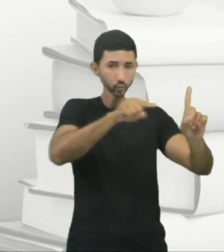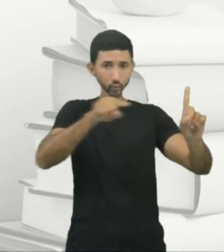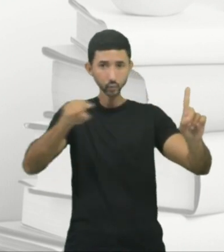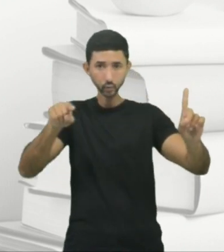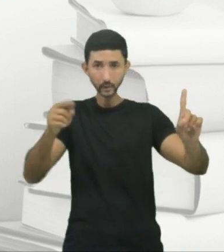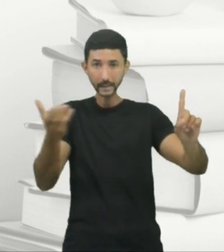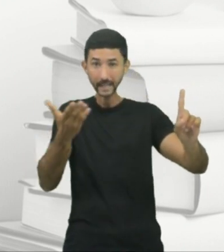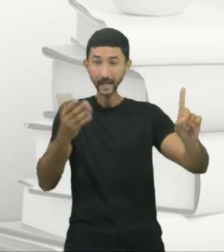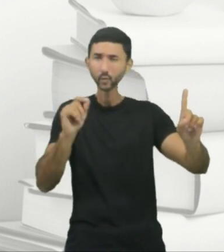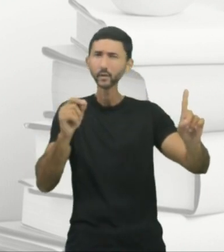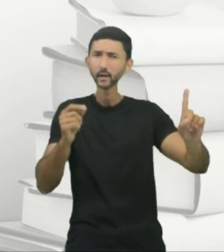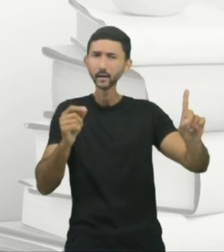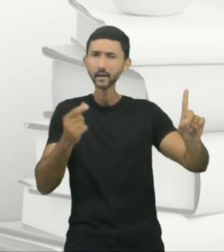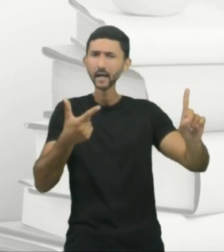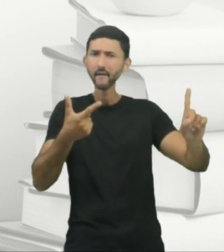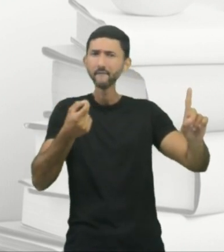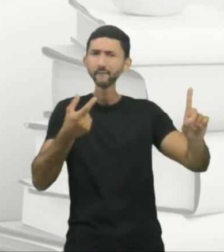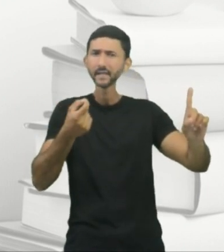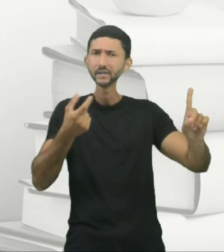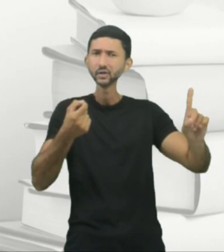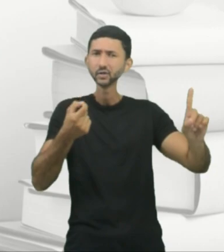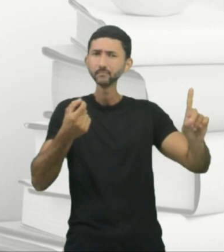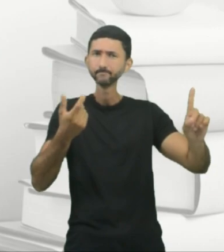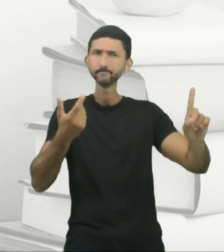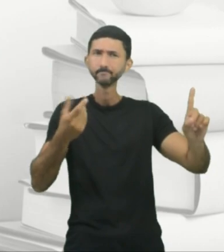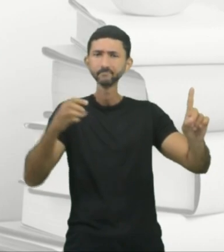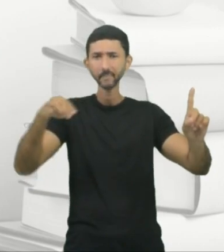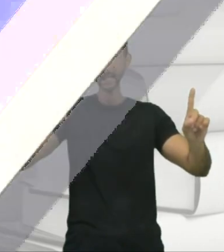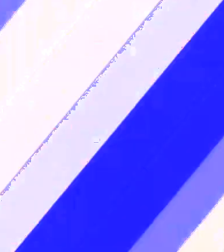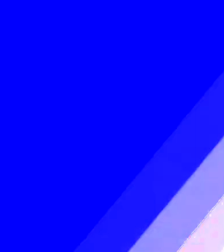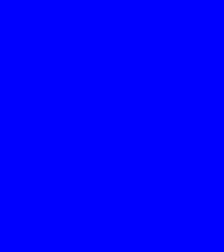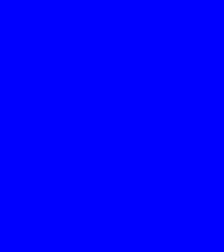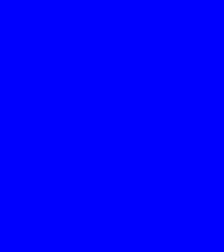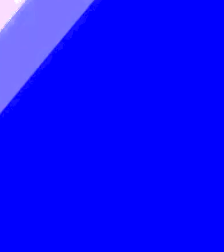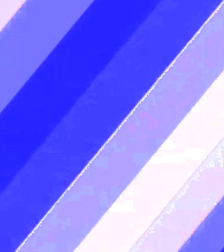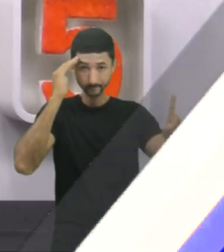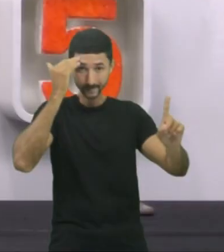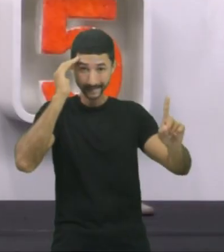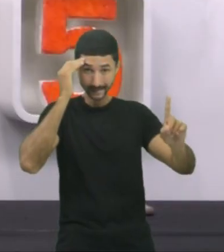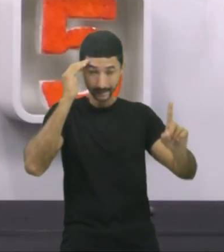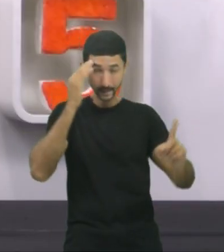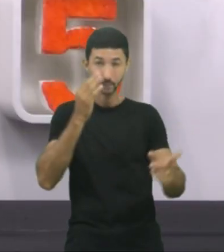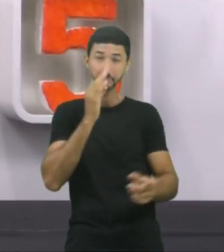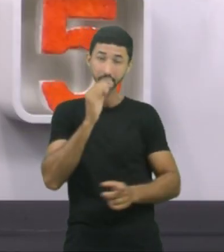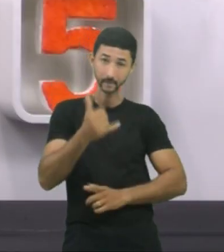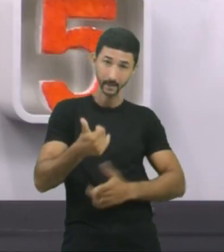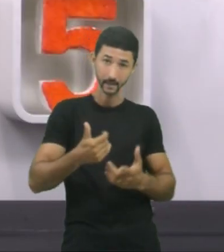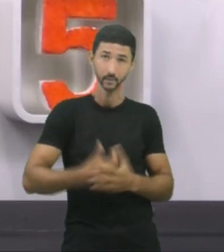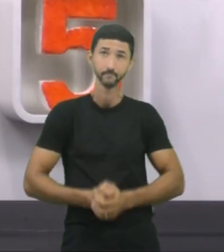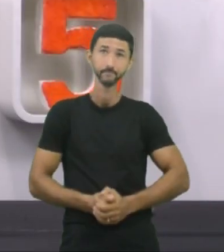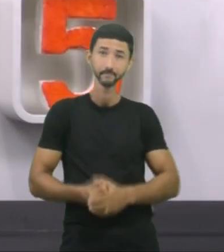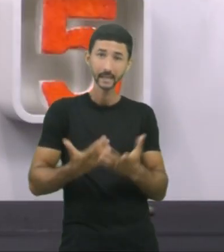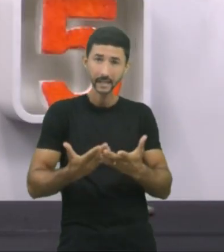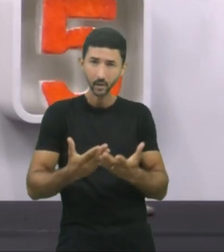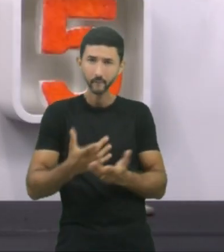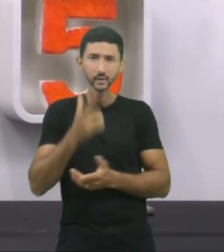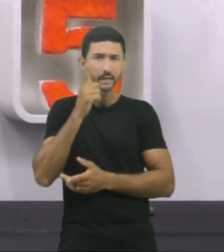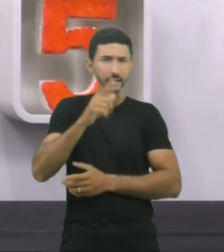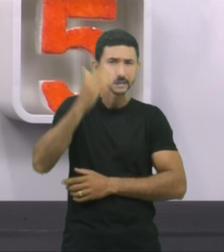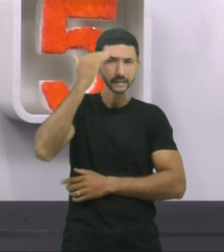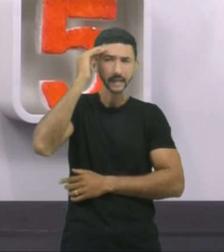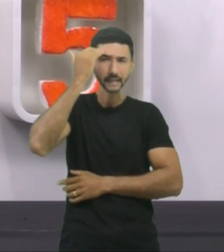dado? É 20. Pode ser 20 metros, tá? Espero que vocês tenham acertado, espero que vocês